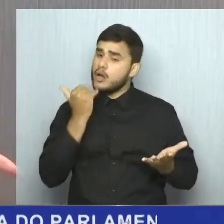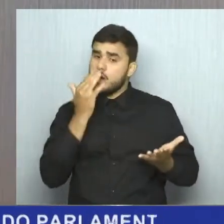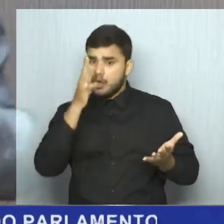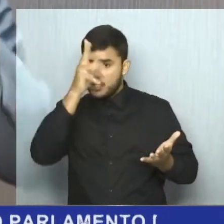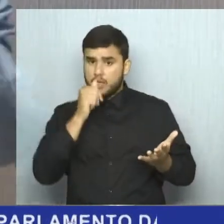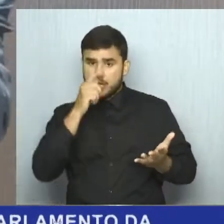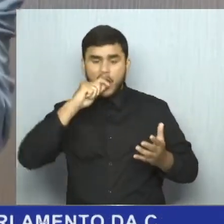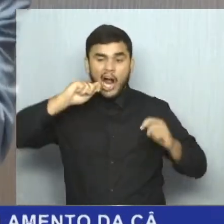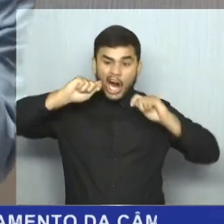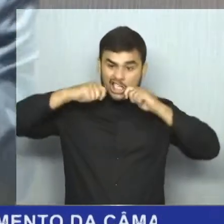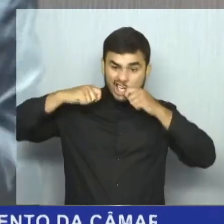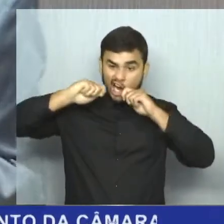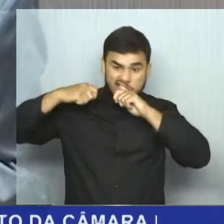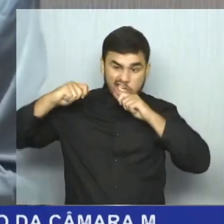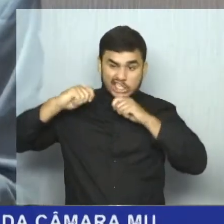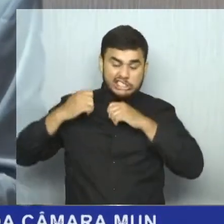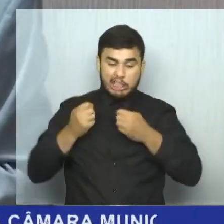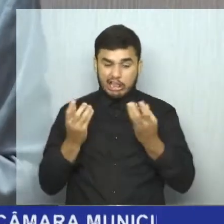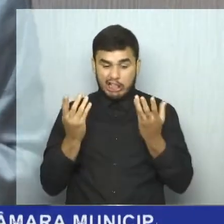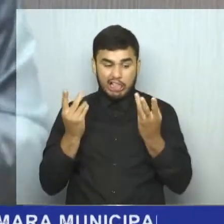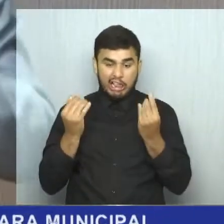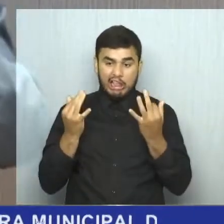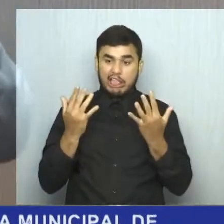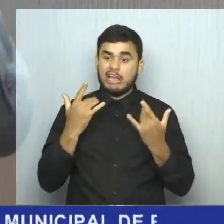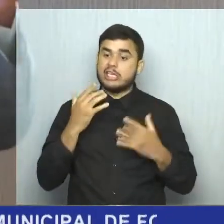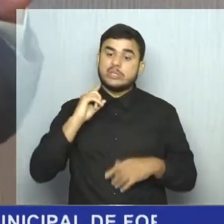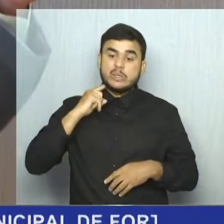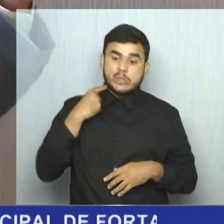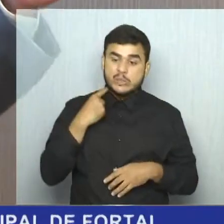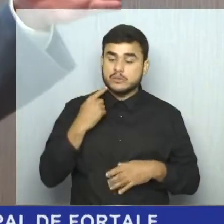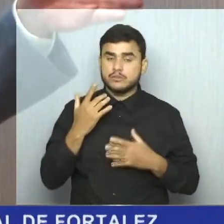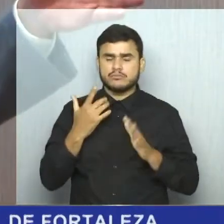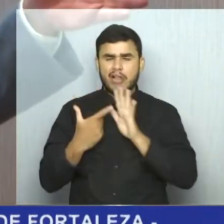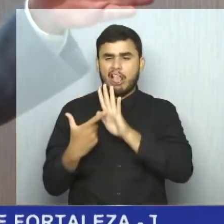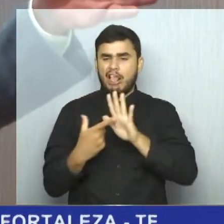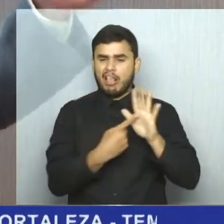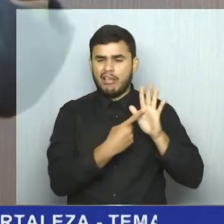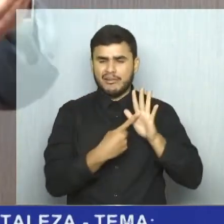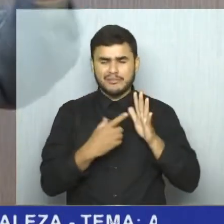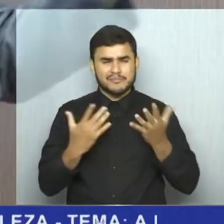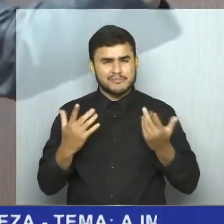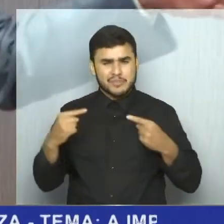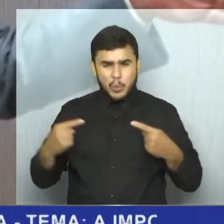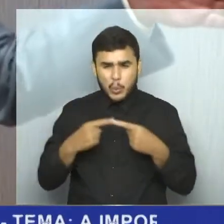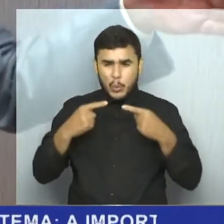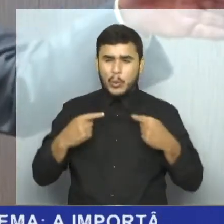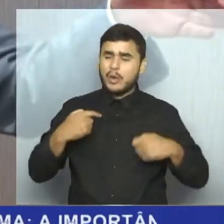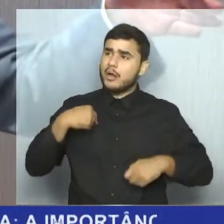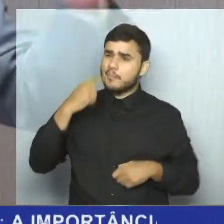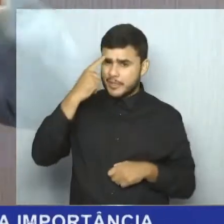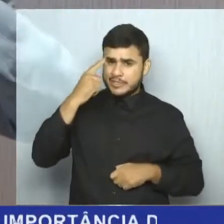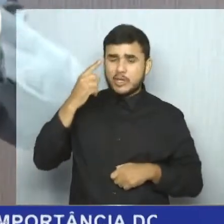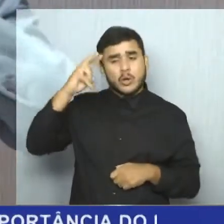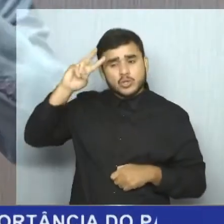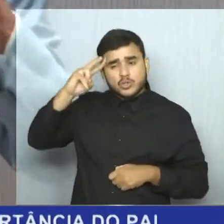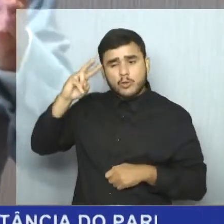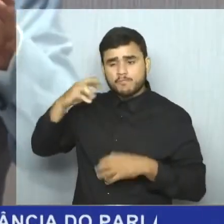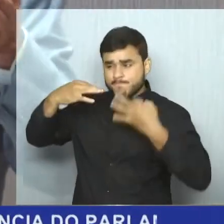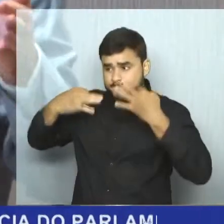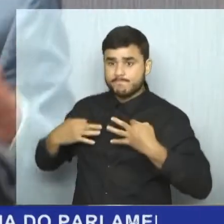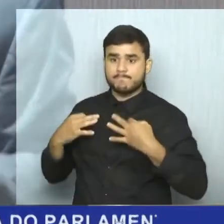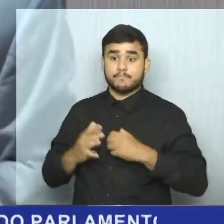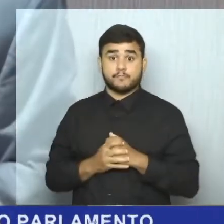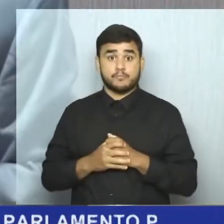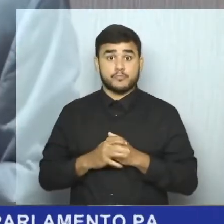se sujava, os filmes pintam um pouco isso, e isso não faz nenhuma justiça à história verdadeira. Primeiro, sob o ponto de